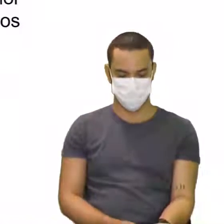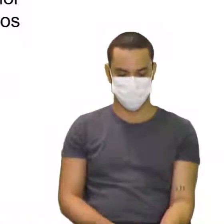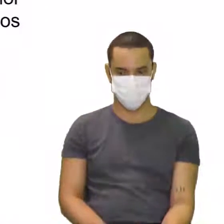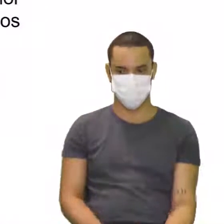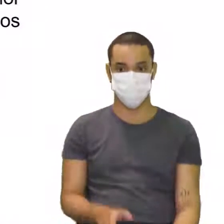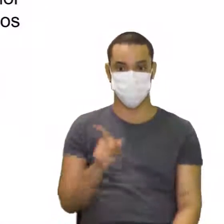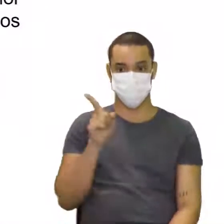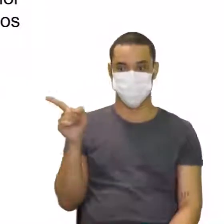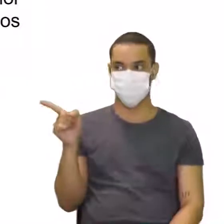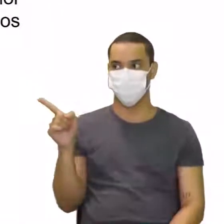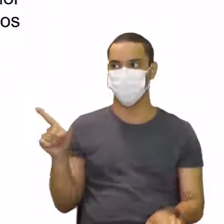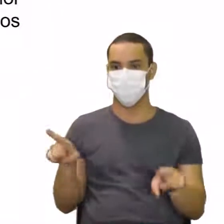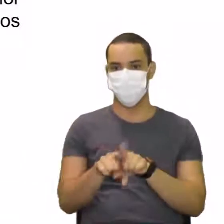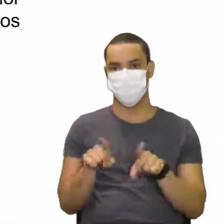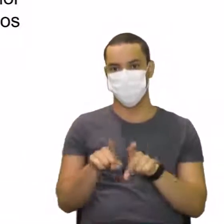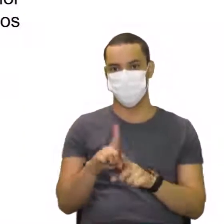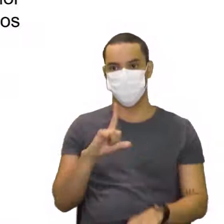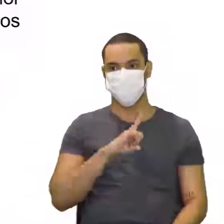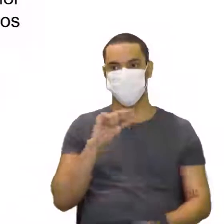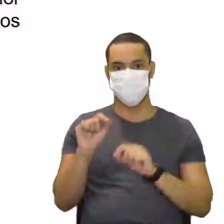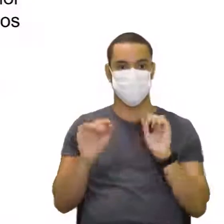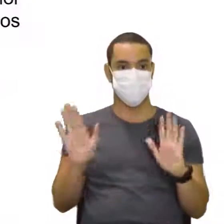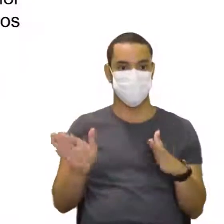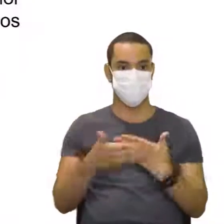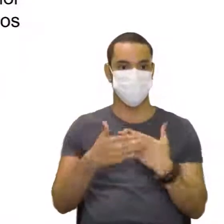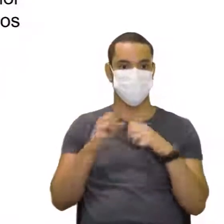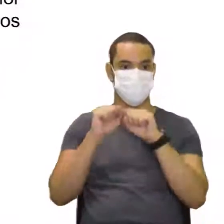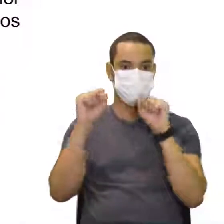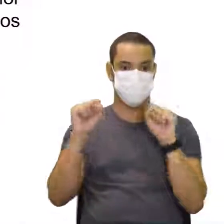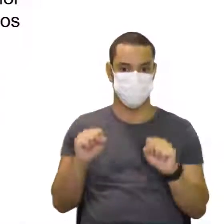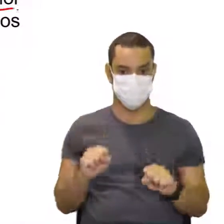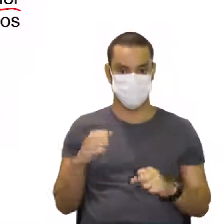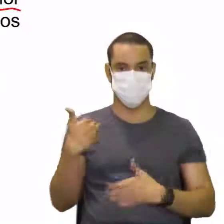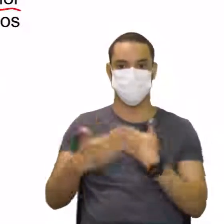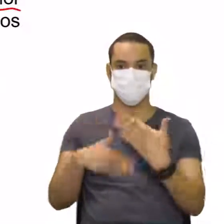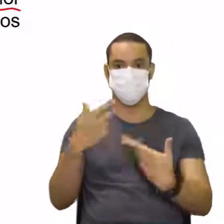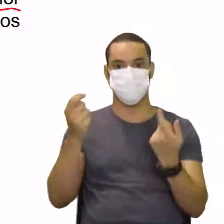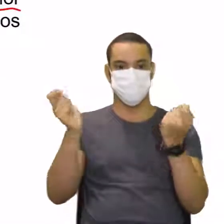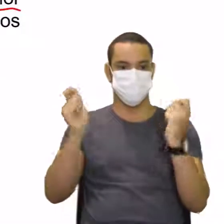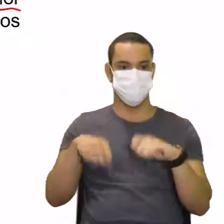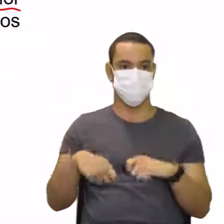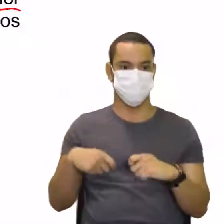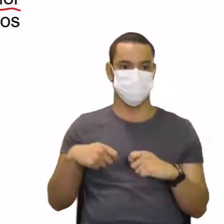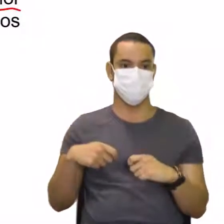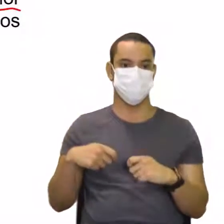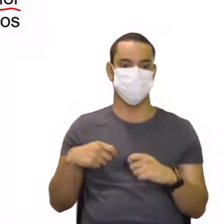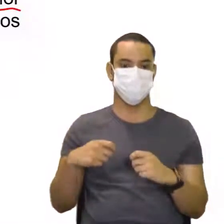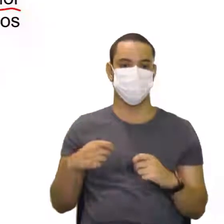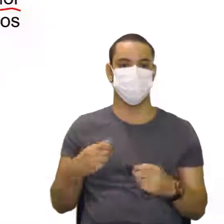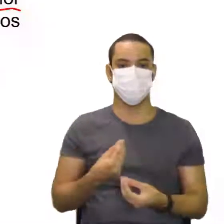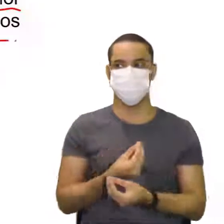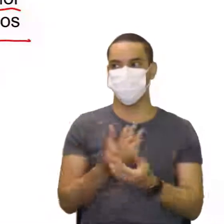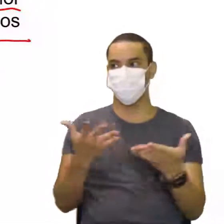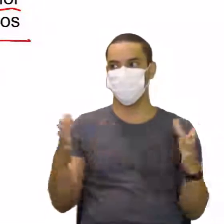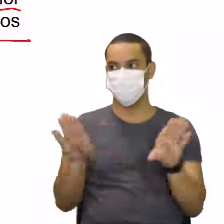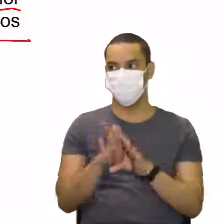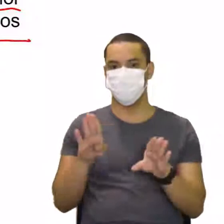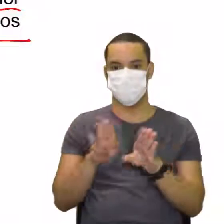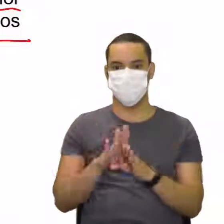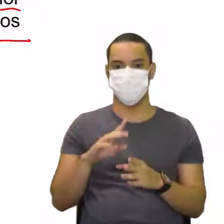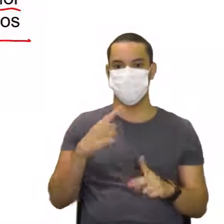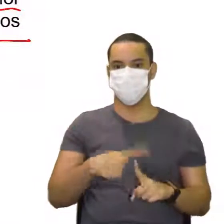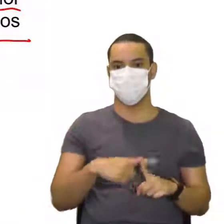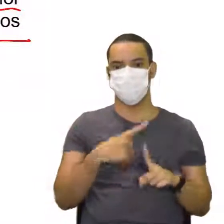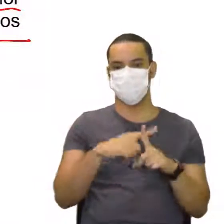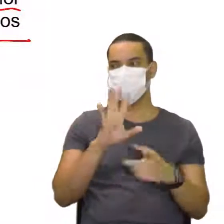tem... Para fechar, os sistemas, além de possibilitar maior capacidade, ofereciam as seguintes vantagens sobre